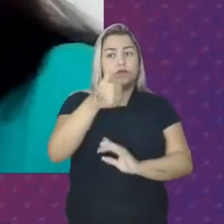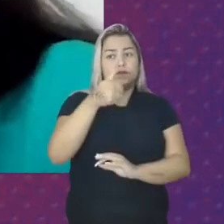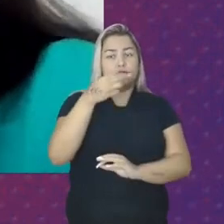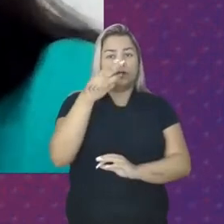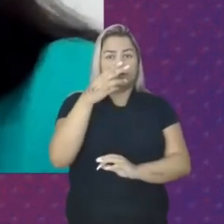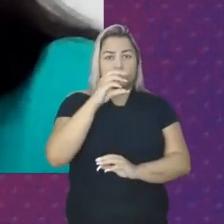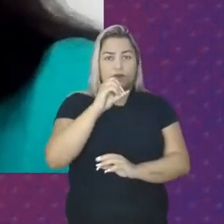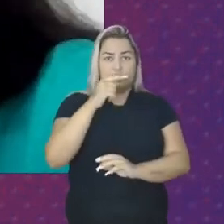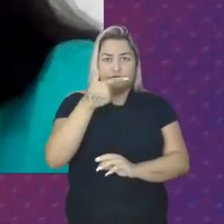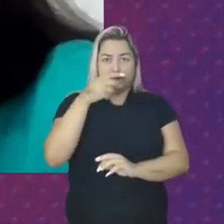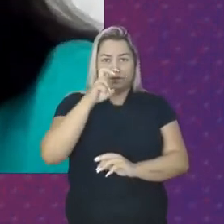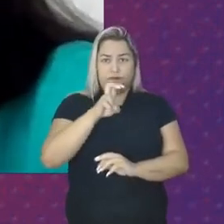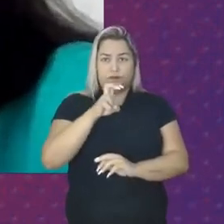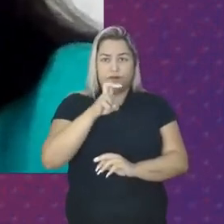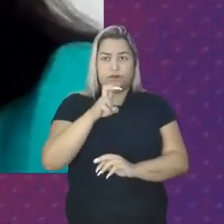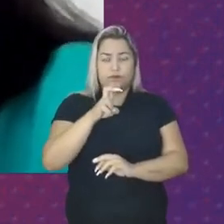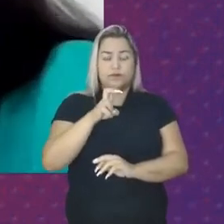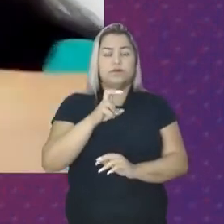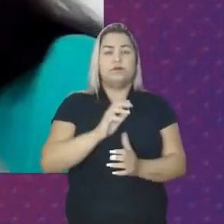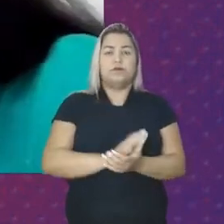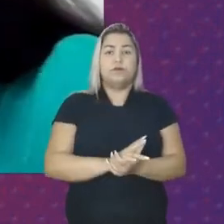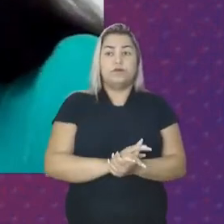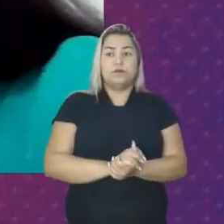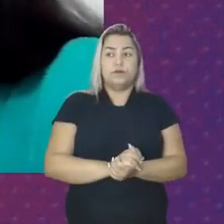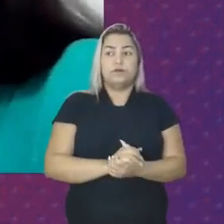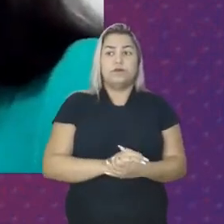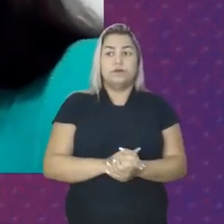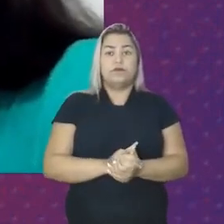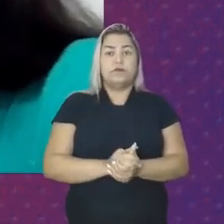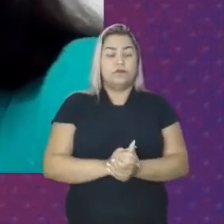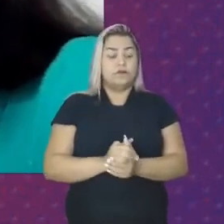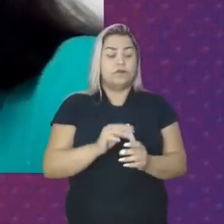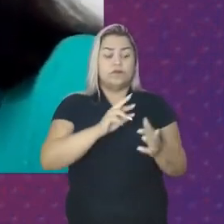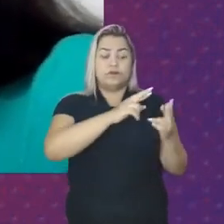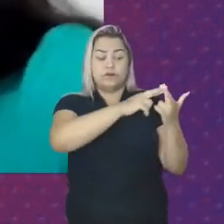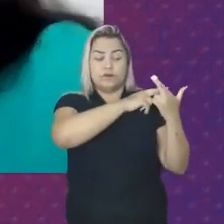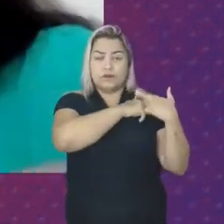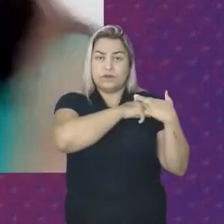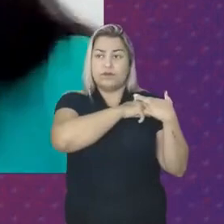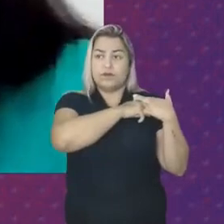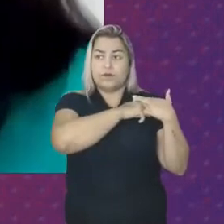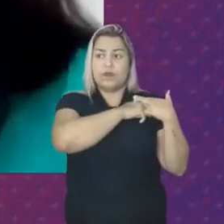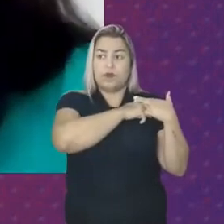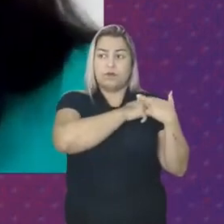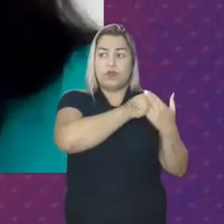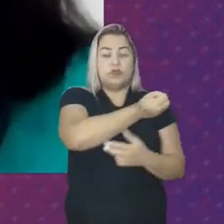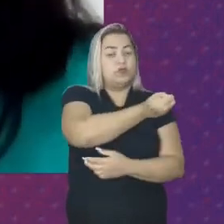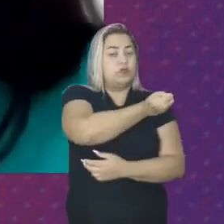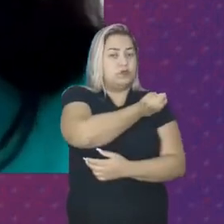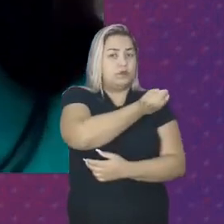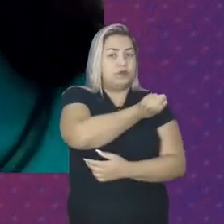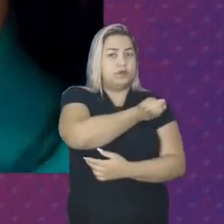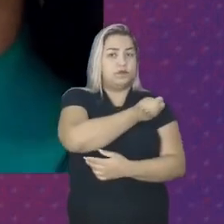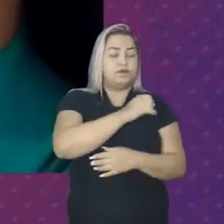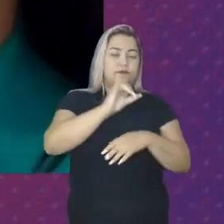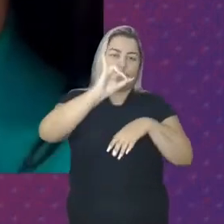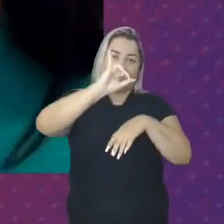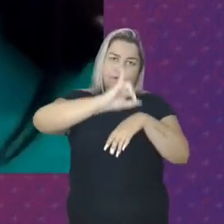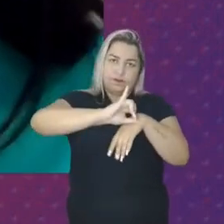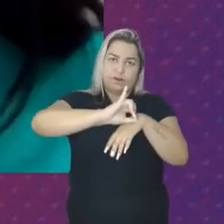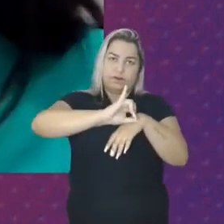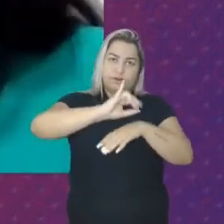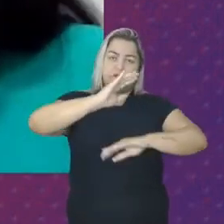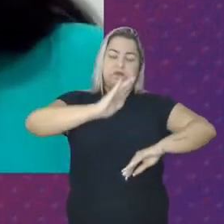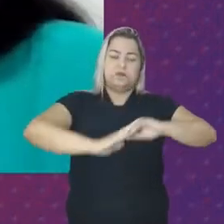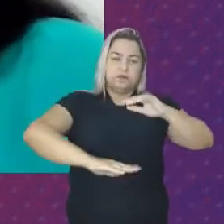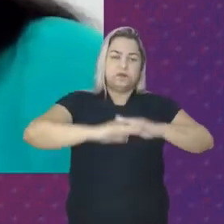13.025, de 3 de setembro de 2014, que passa essa responsabilidade desse número para a central que atua